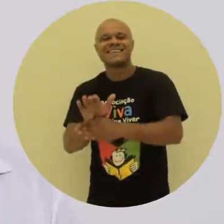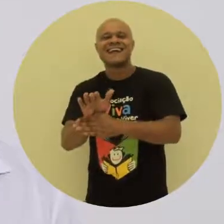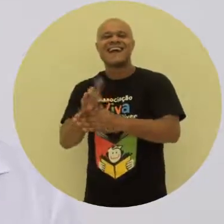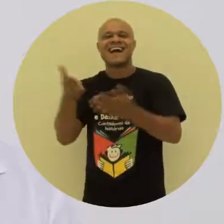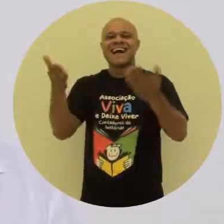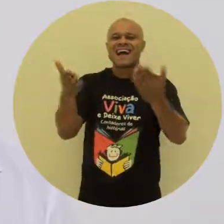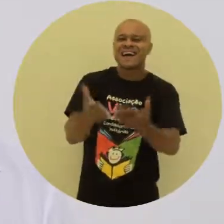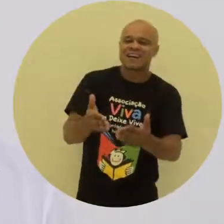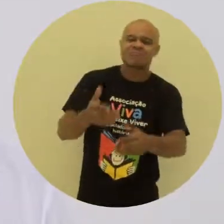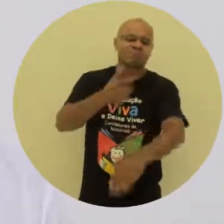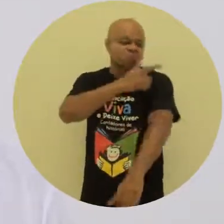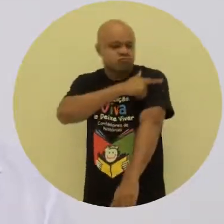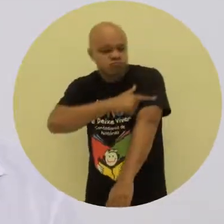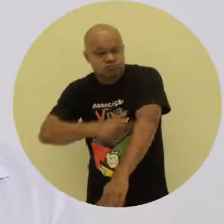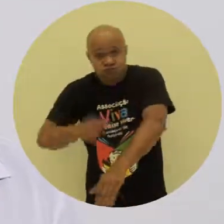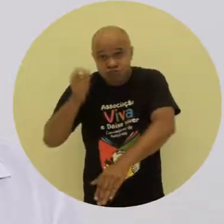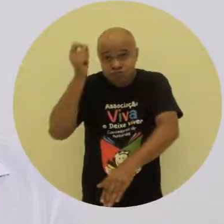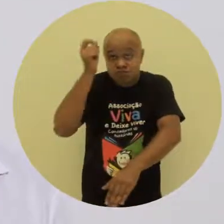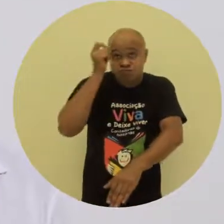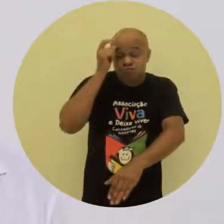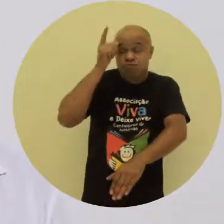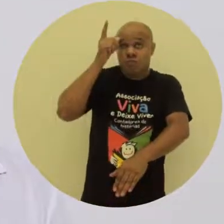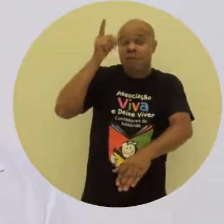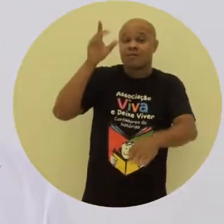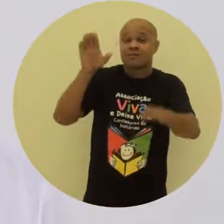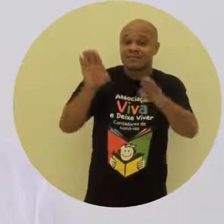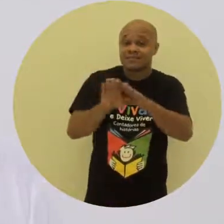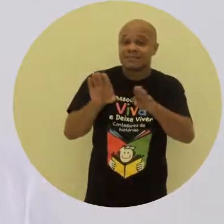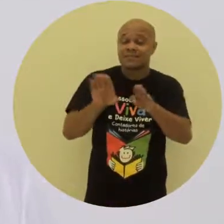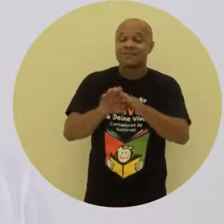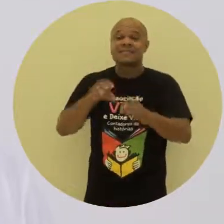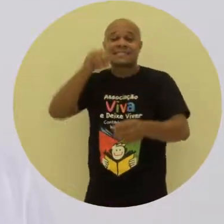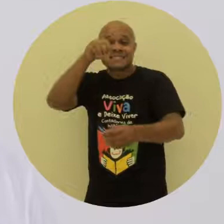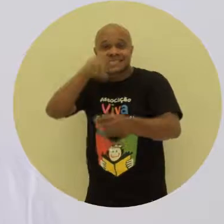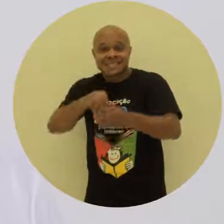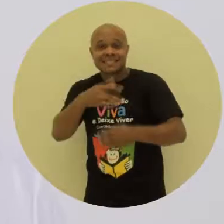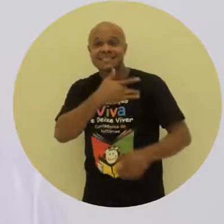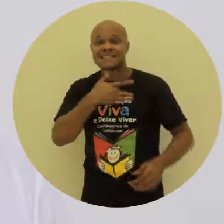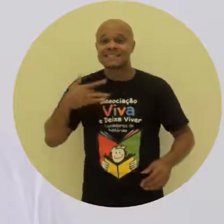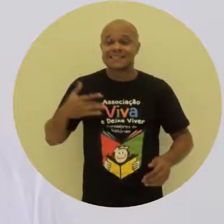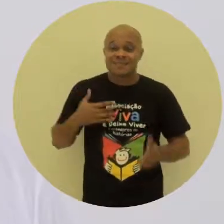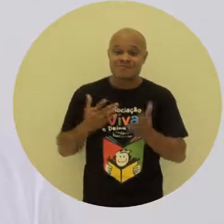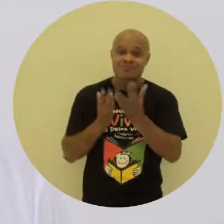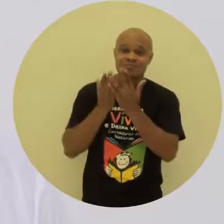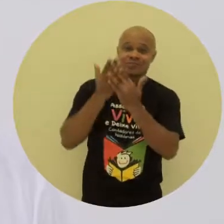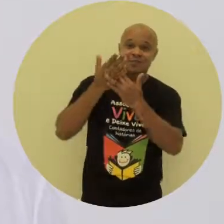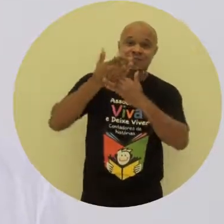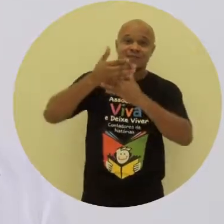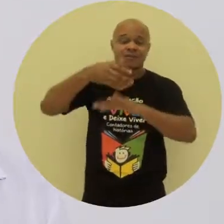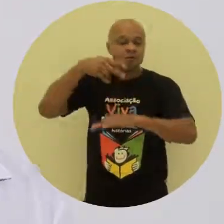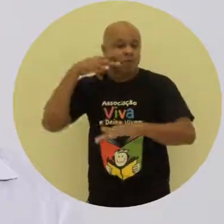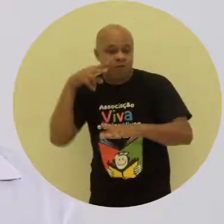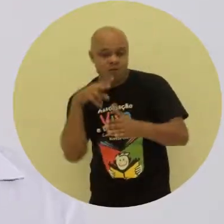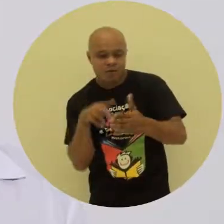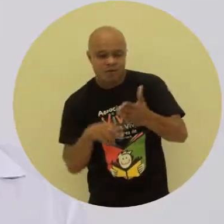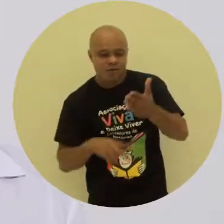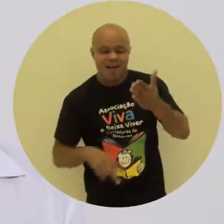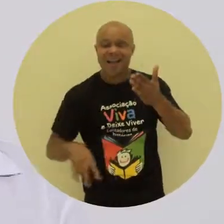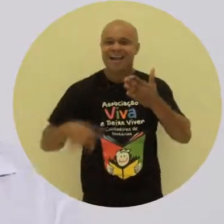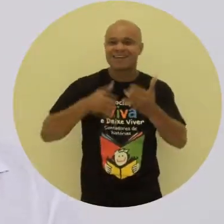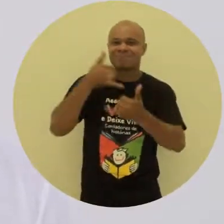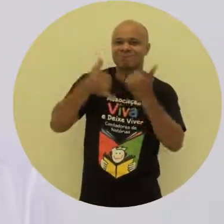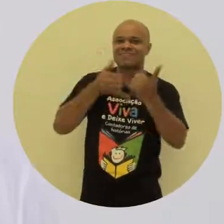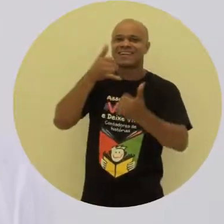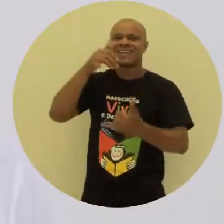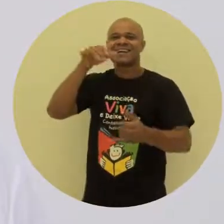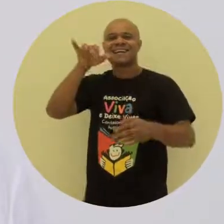é fomentar a educação e a cultura na área da saúde, através da leitura e do brincar,